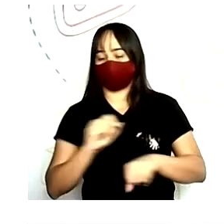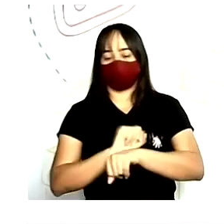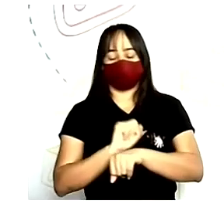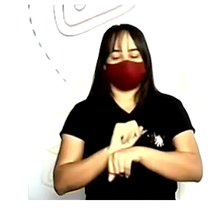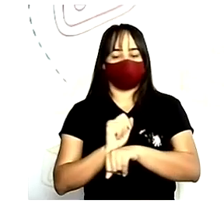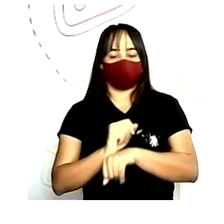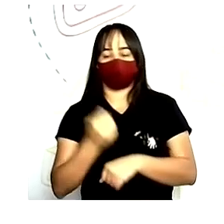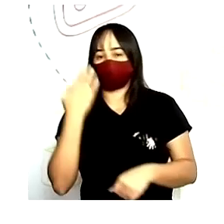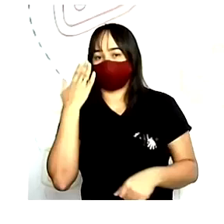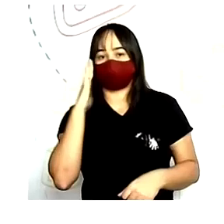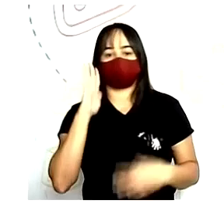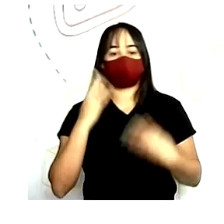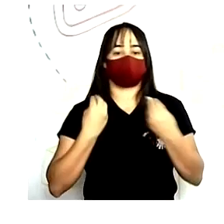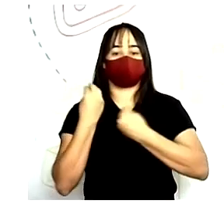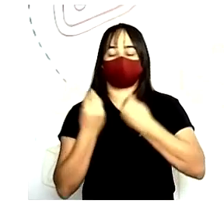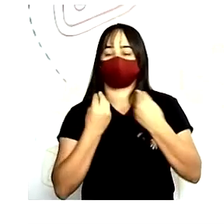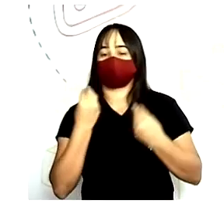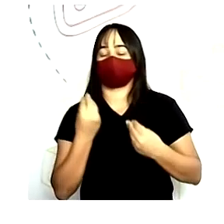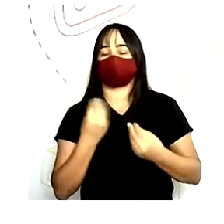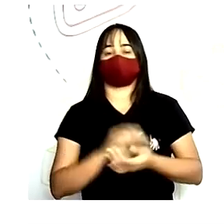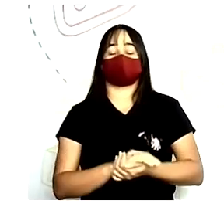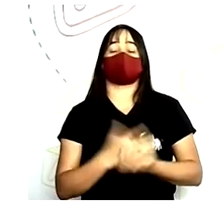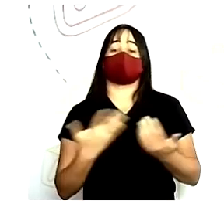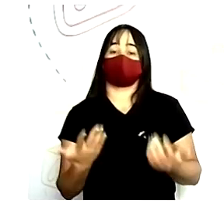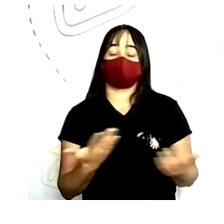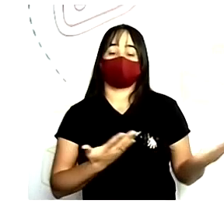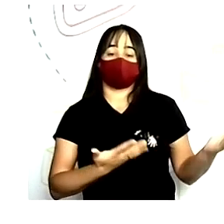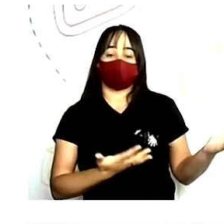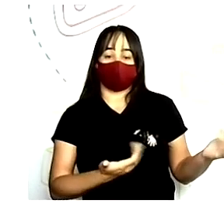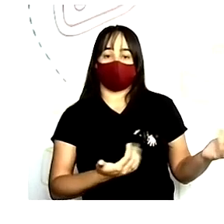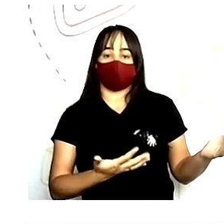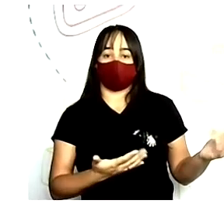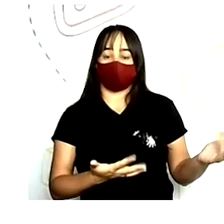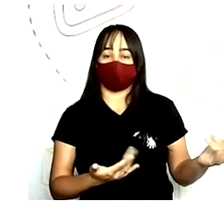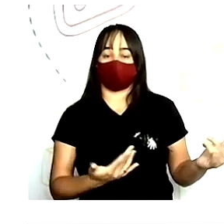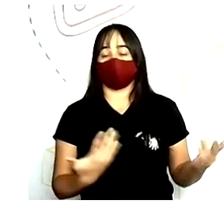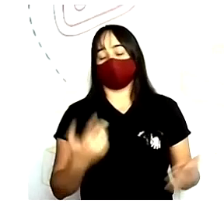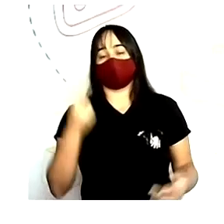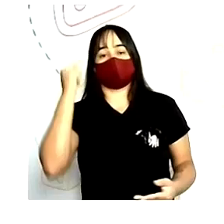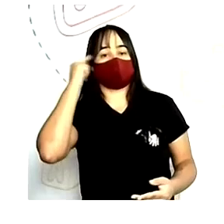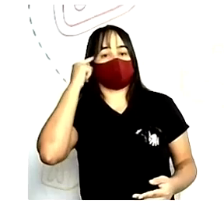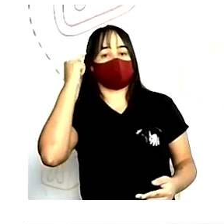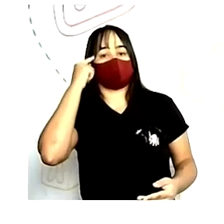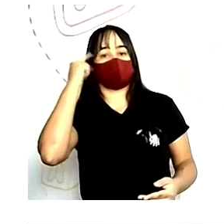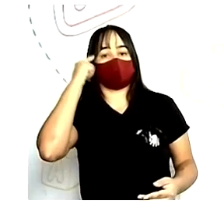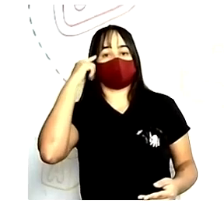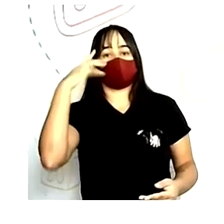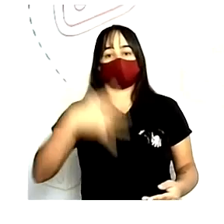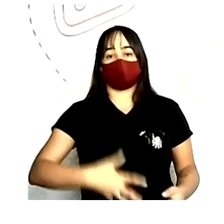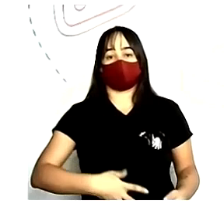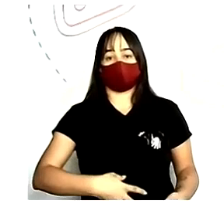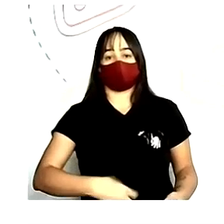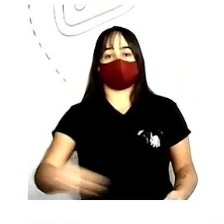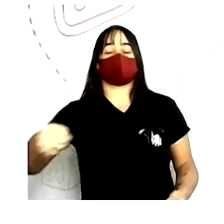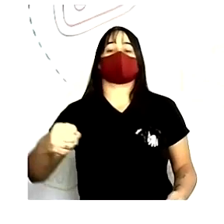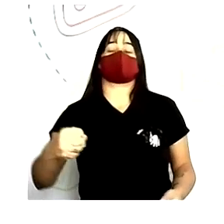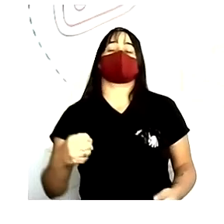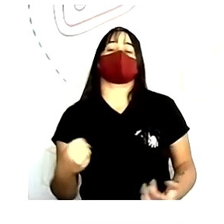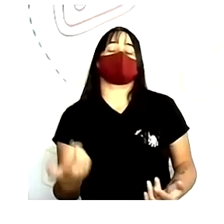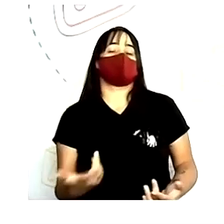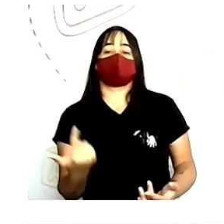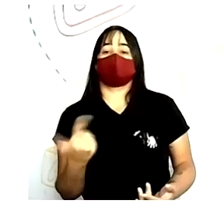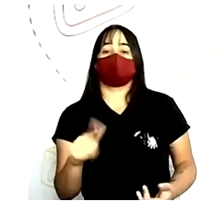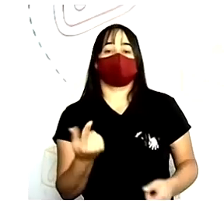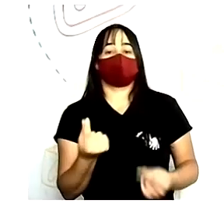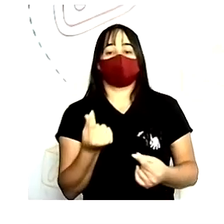momento. E aí aconteceu. E por ser muito novos, imaturos, aí vão pensar em quê? Não, tem que botar para fora, tem que matar essa criança. Eu não tenho condições, você não